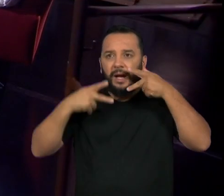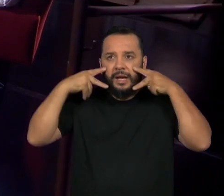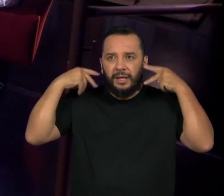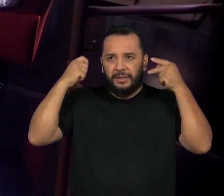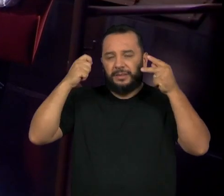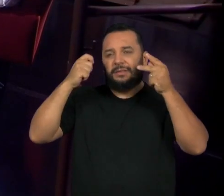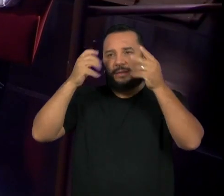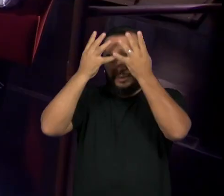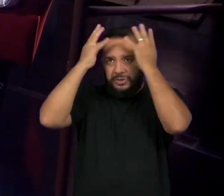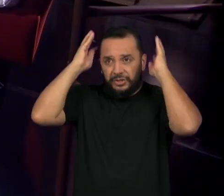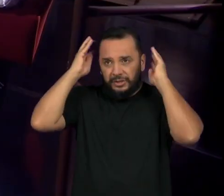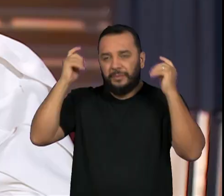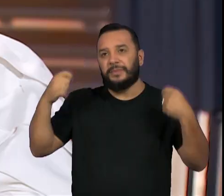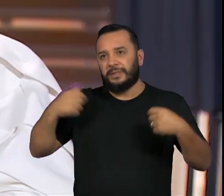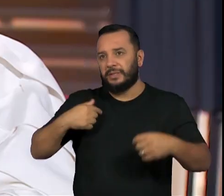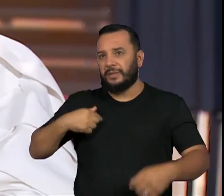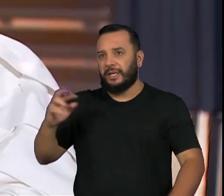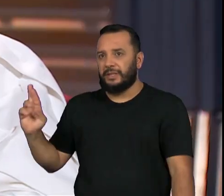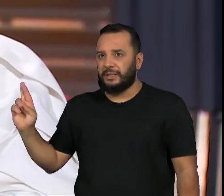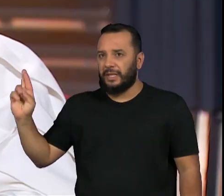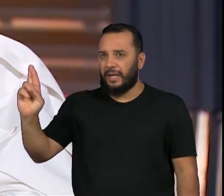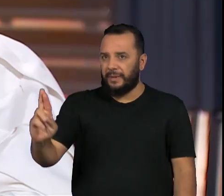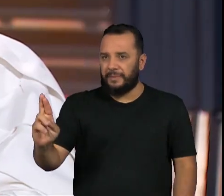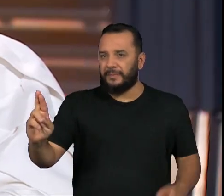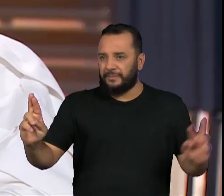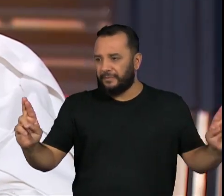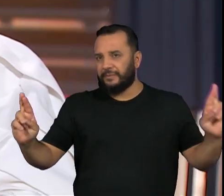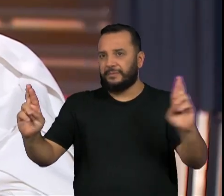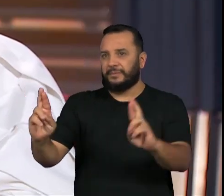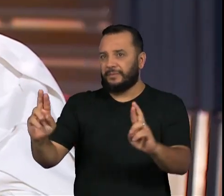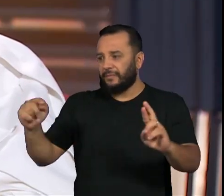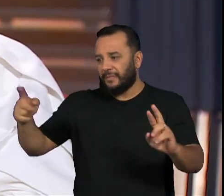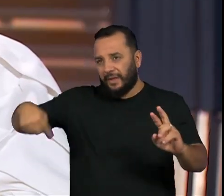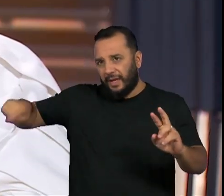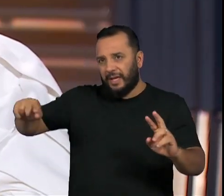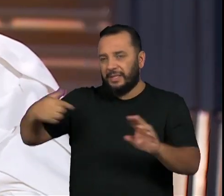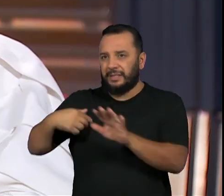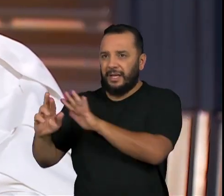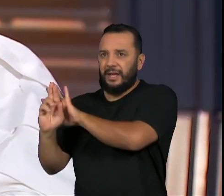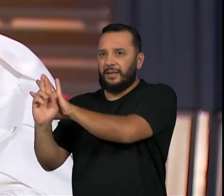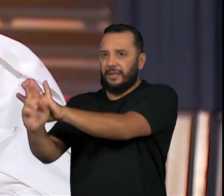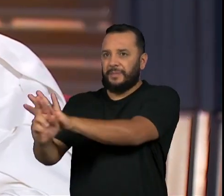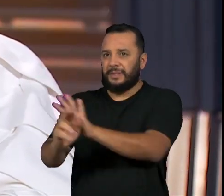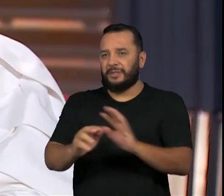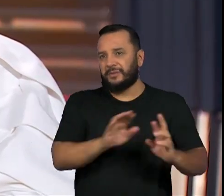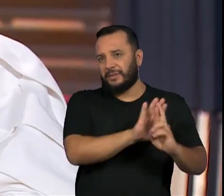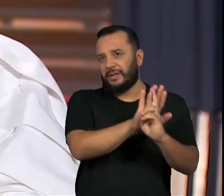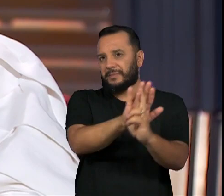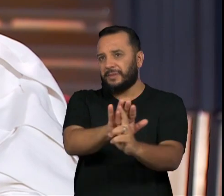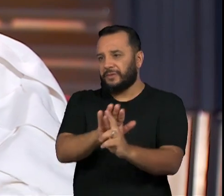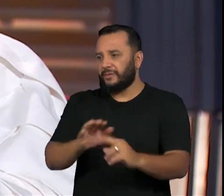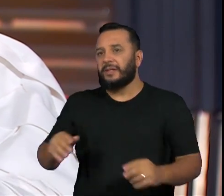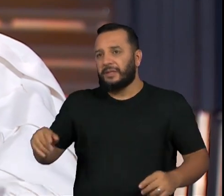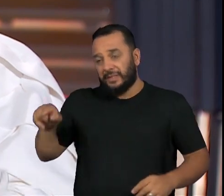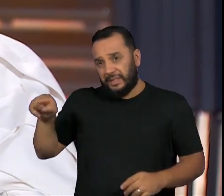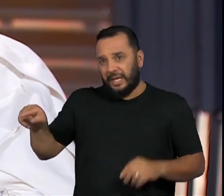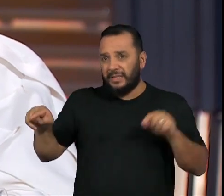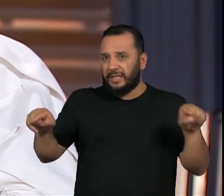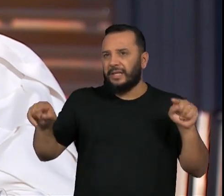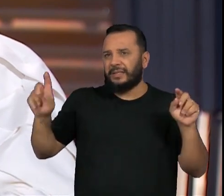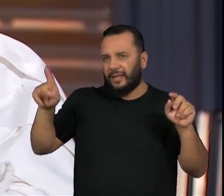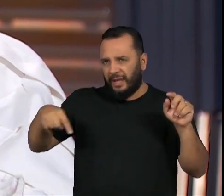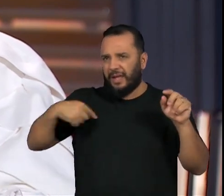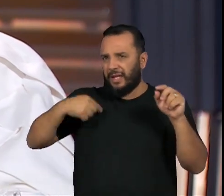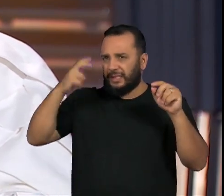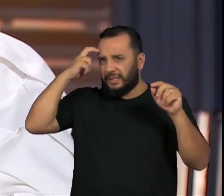preciso que essas pessoas, de fato, sejam reconhecidas como produtoras de intelectualidade e na autoridade que